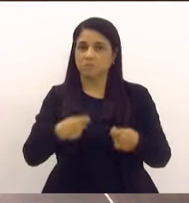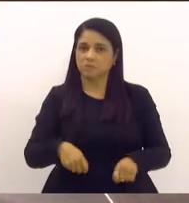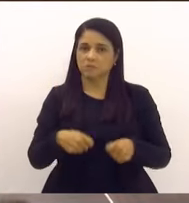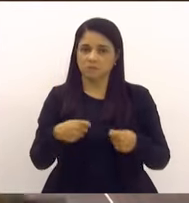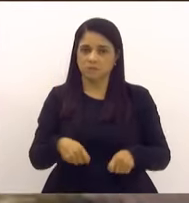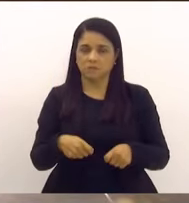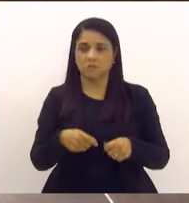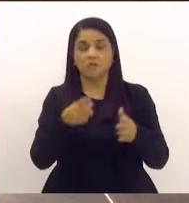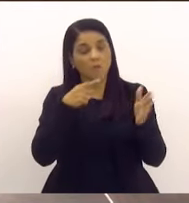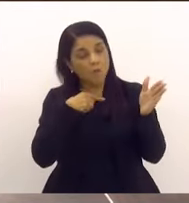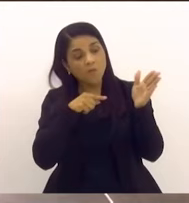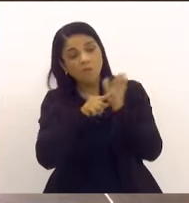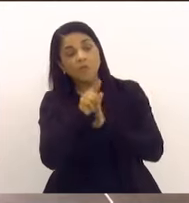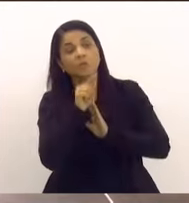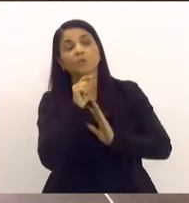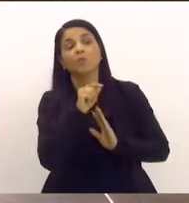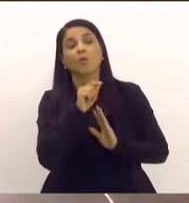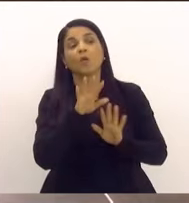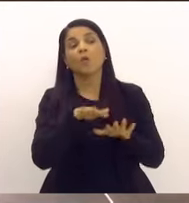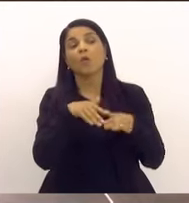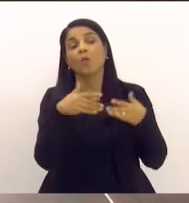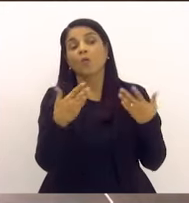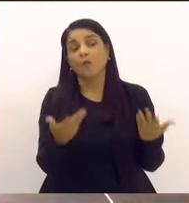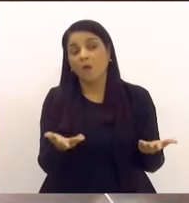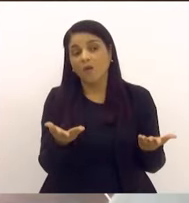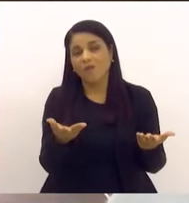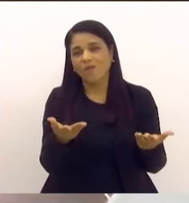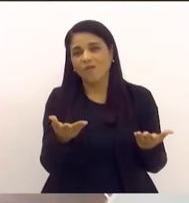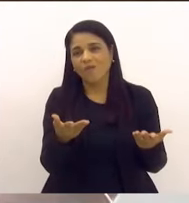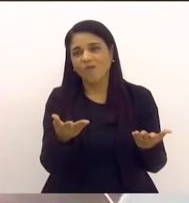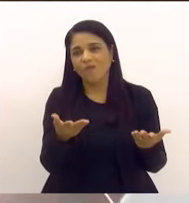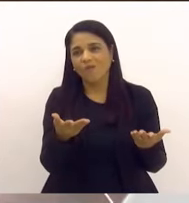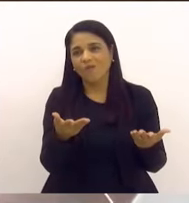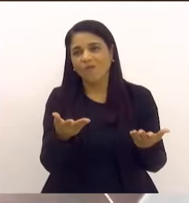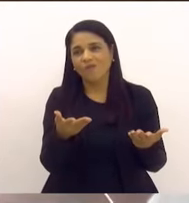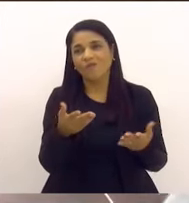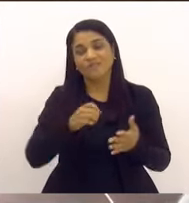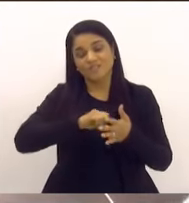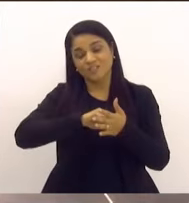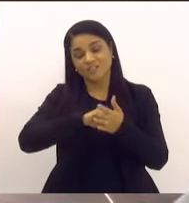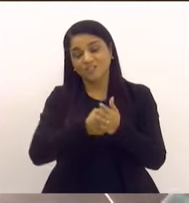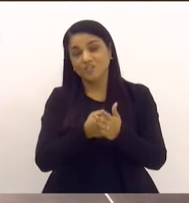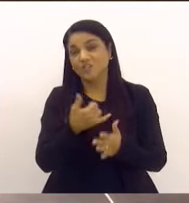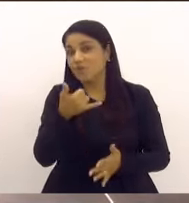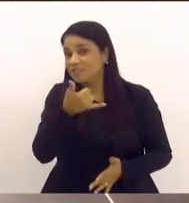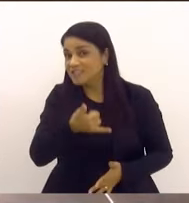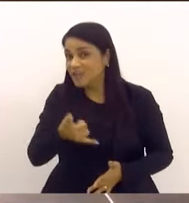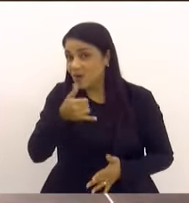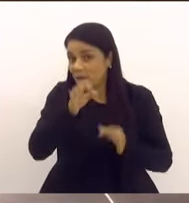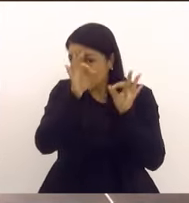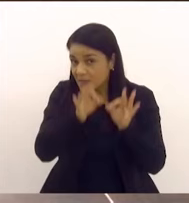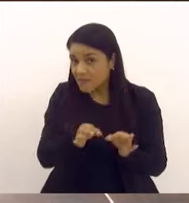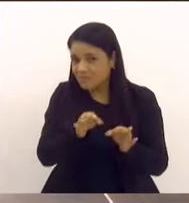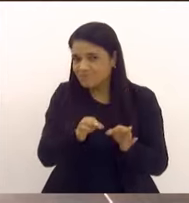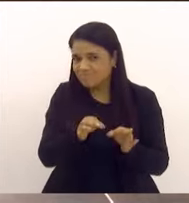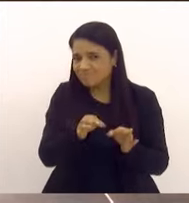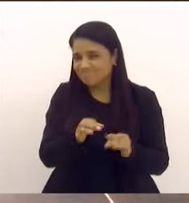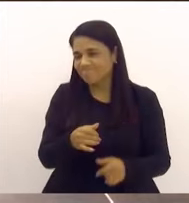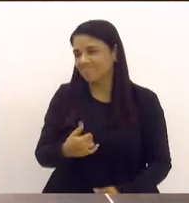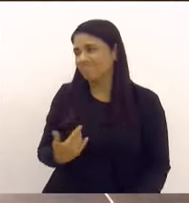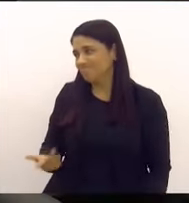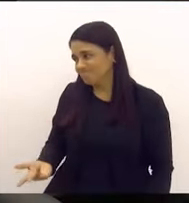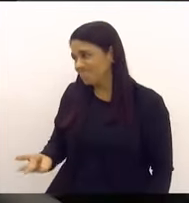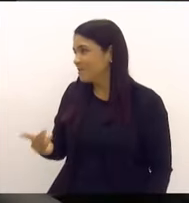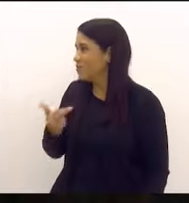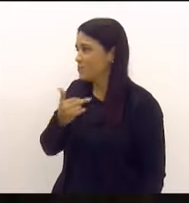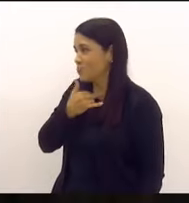o questionamento e deixo aqui. Qual foi a última vez que Vossa Excelência desligou o seu celular? Desligar mesmo. Não pode. O pessoal